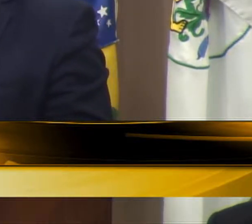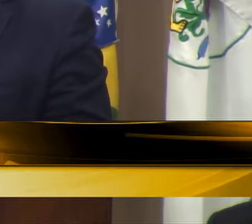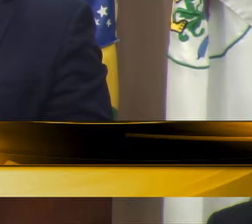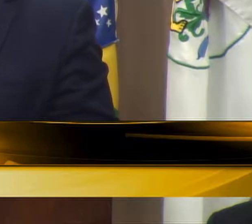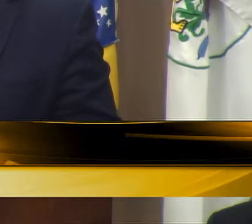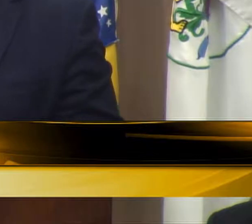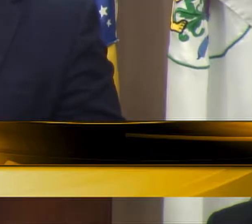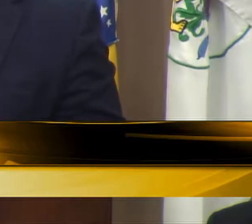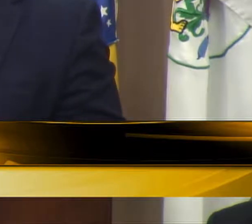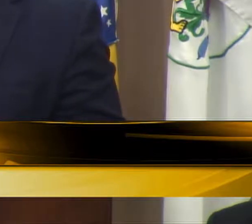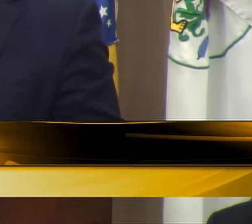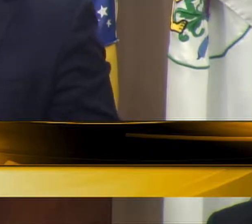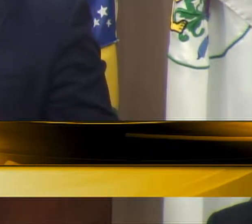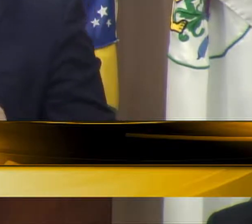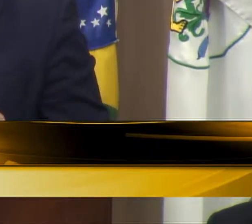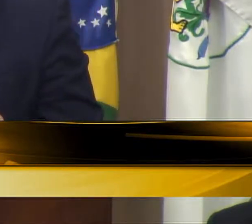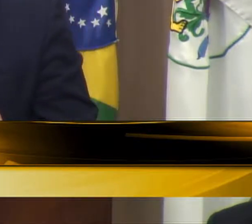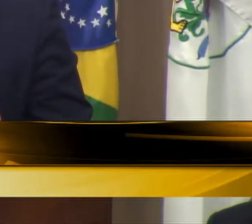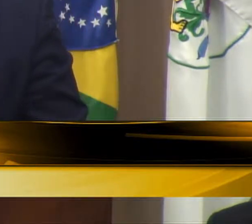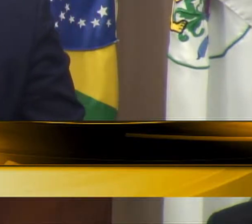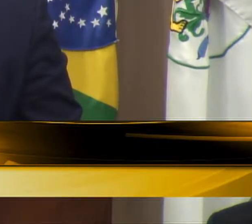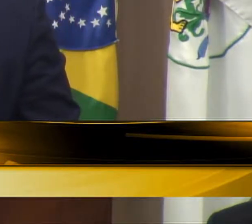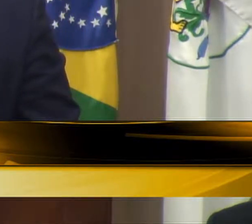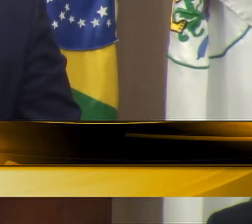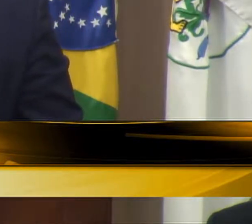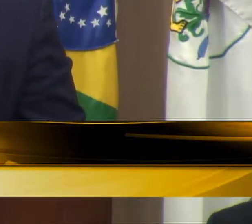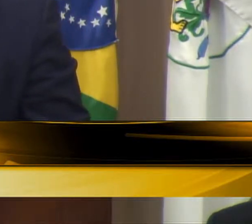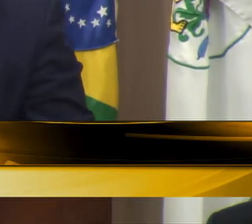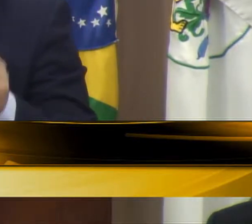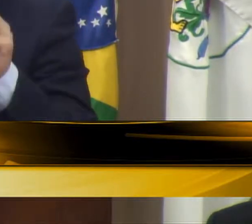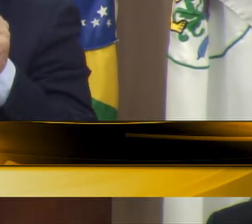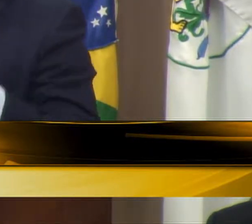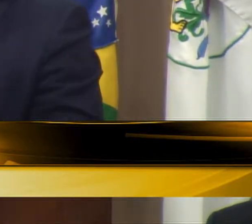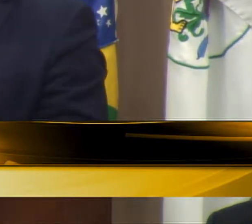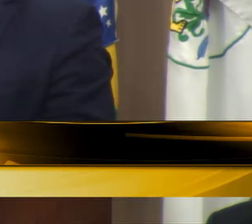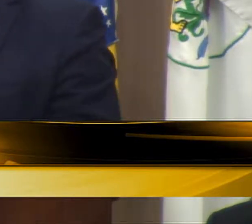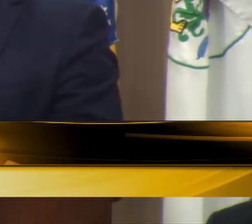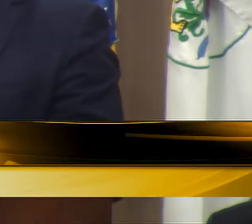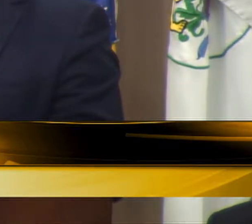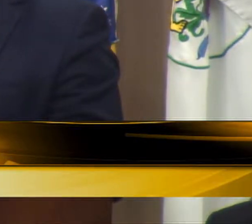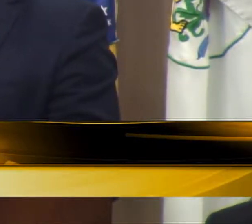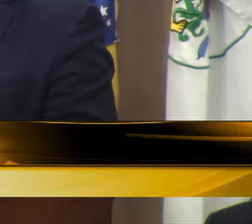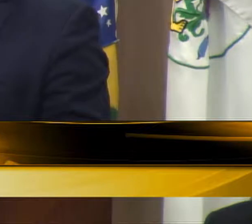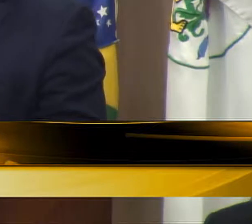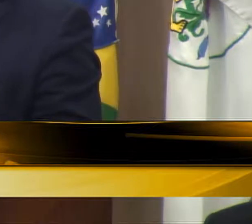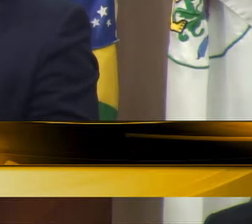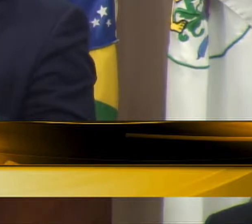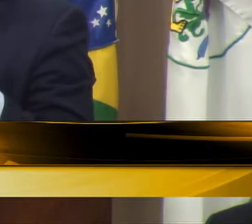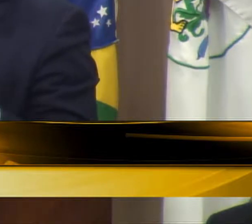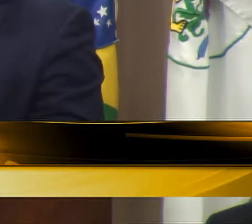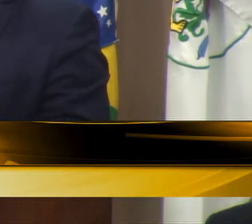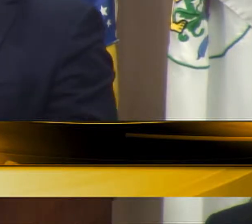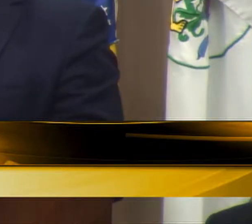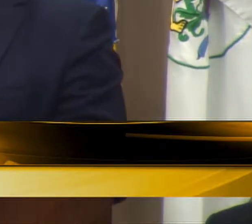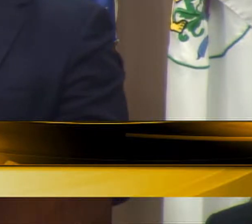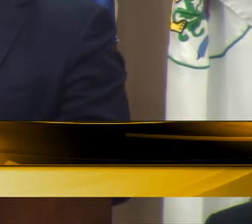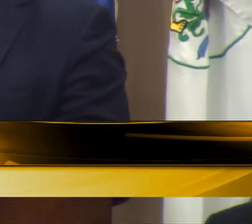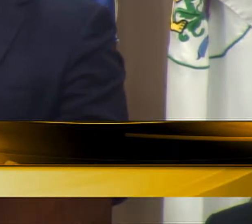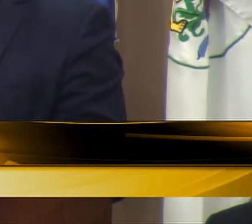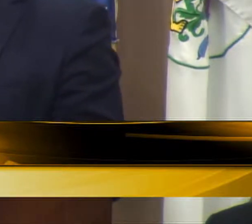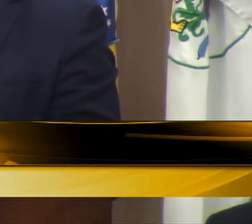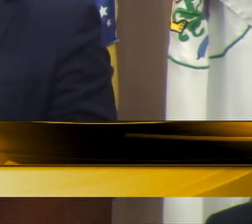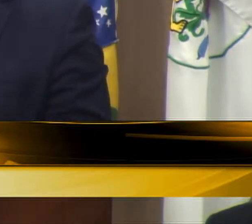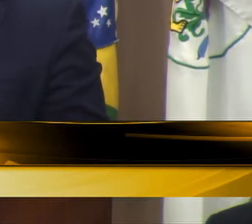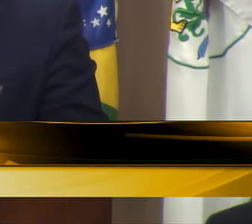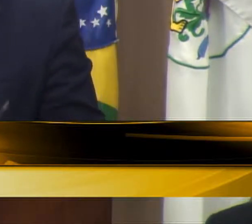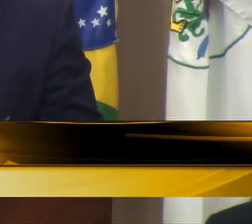carinho e respeito. Teve um cidadão que escreveu, nesse mundo, abre aspas, dinheirista, fecha aspas, e